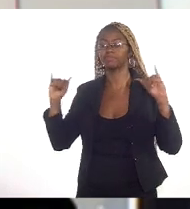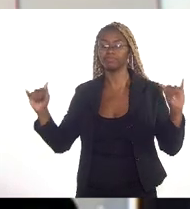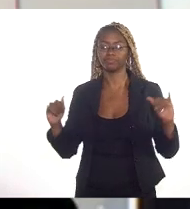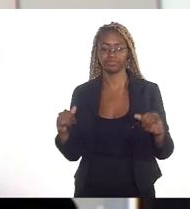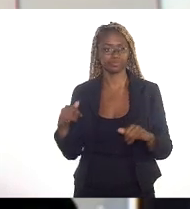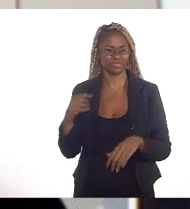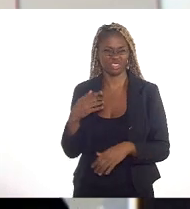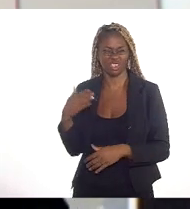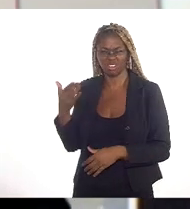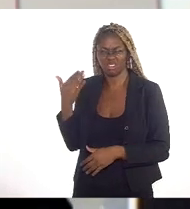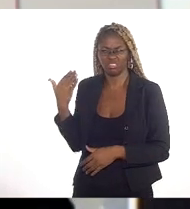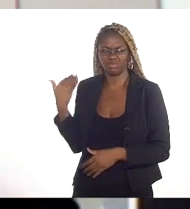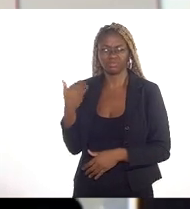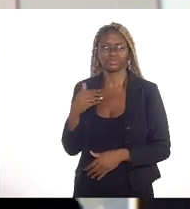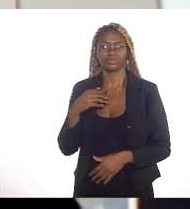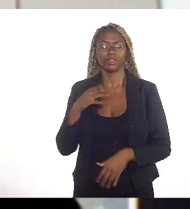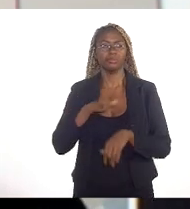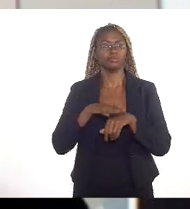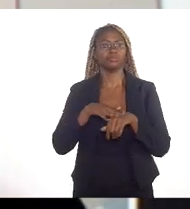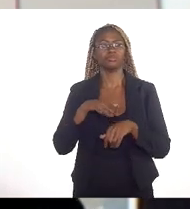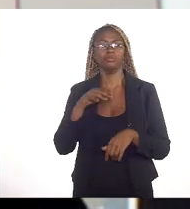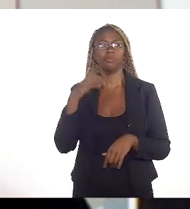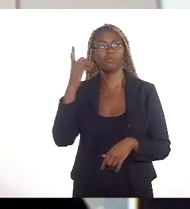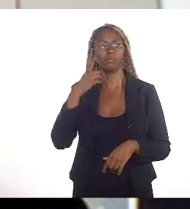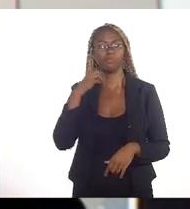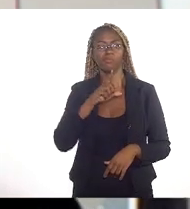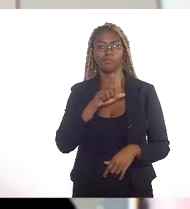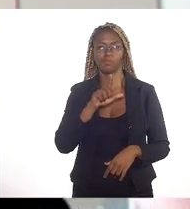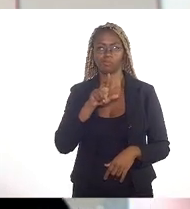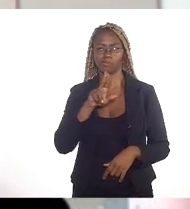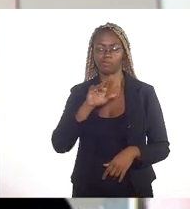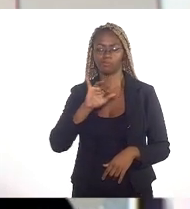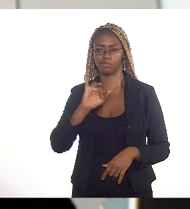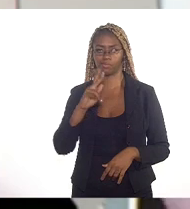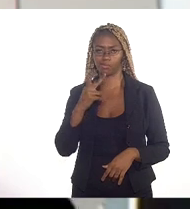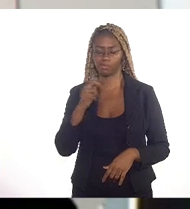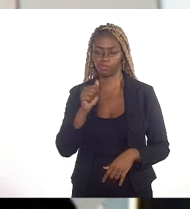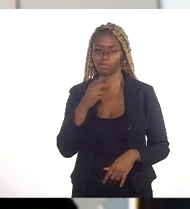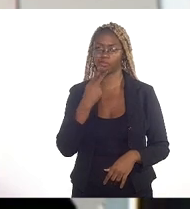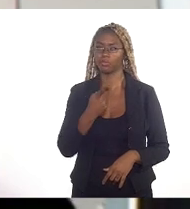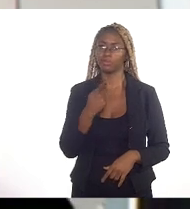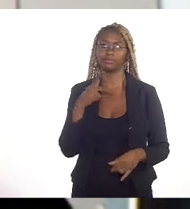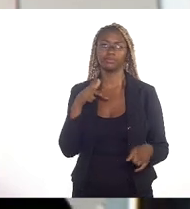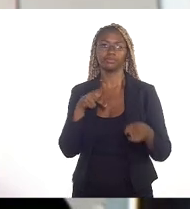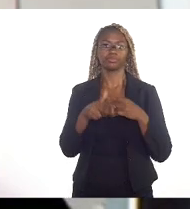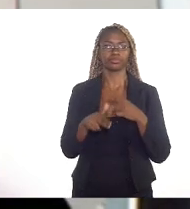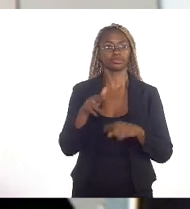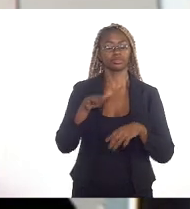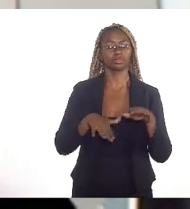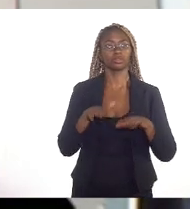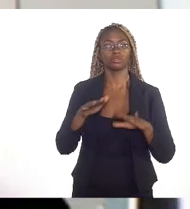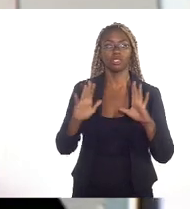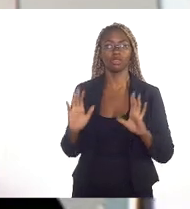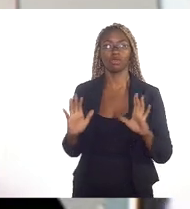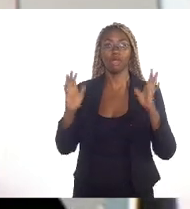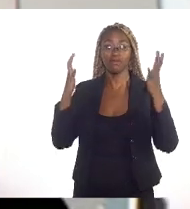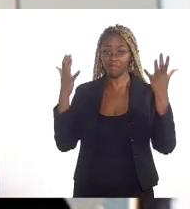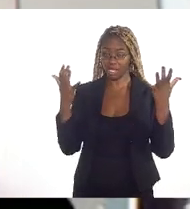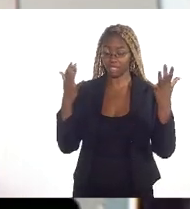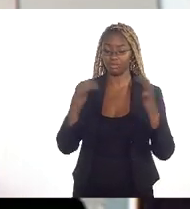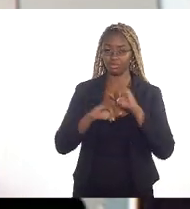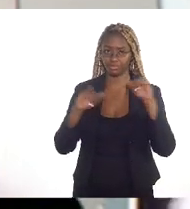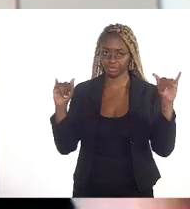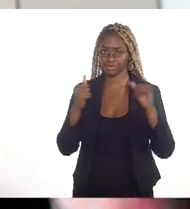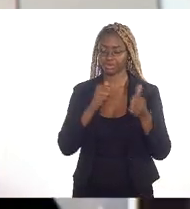Pouco tempo atrás, a própria deputada Lucinha fez um projeto de lei que restringia a propaganda de álcool em determinados eventos, né? Isso